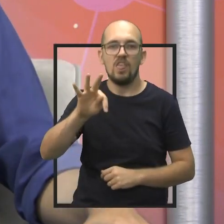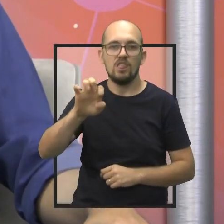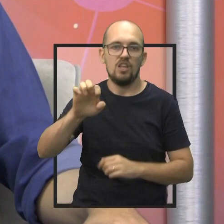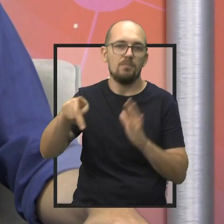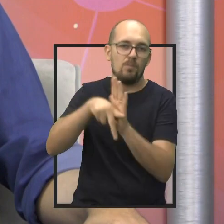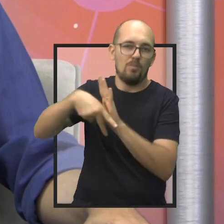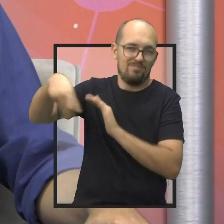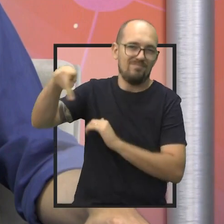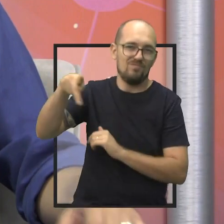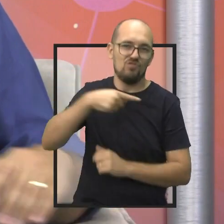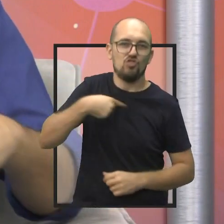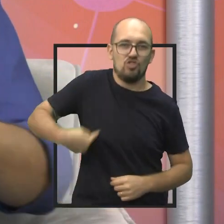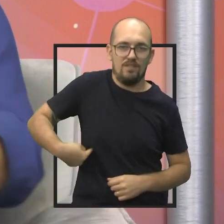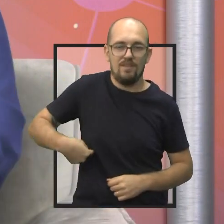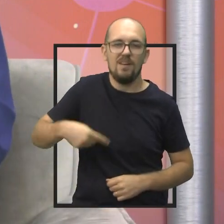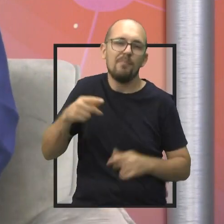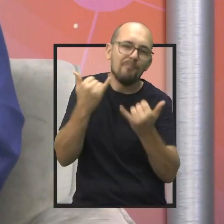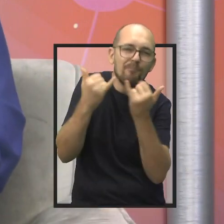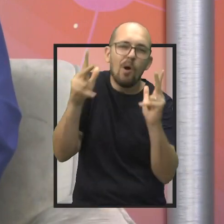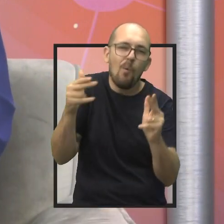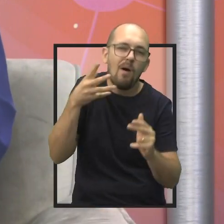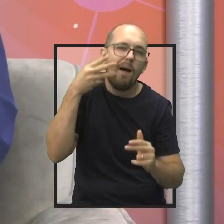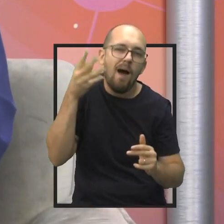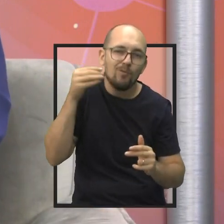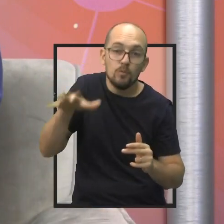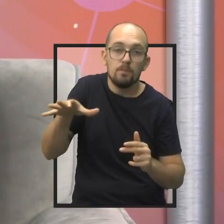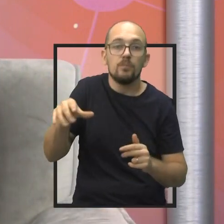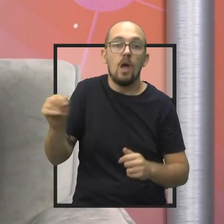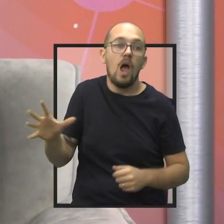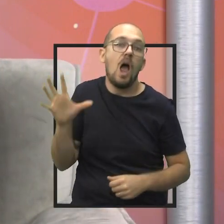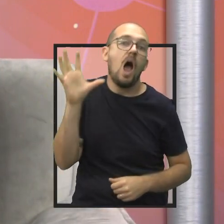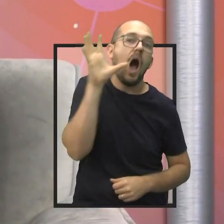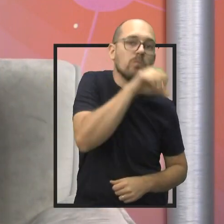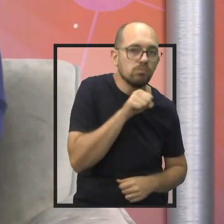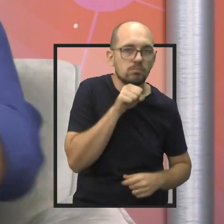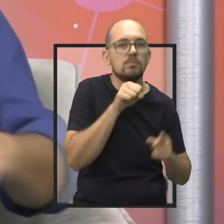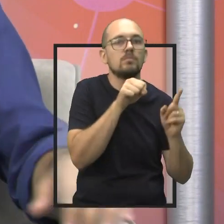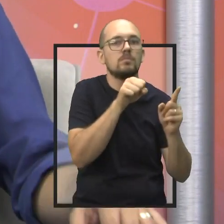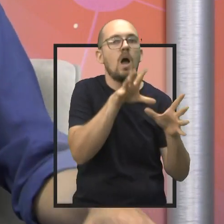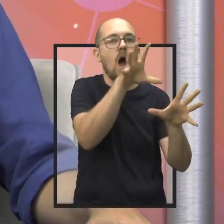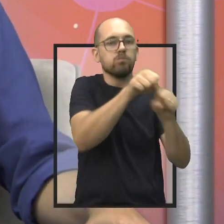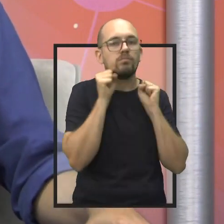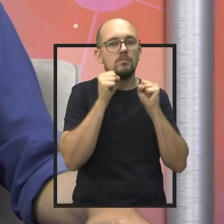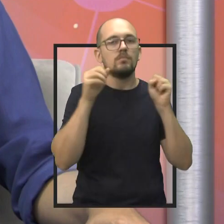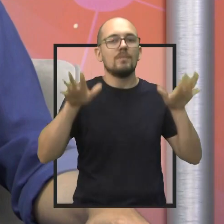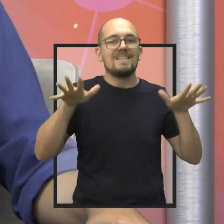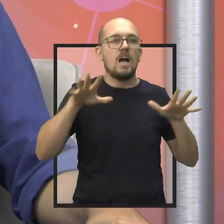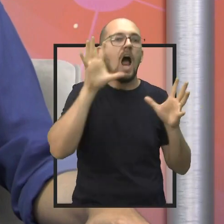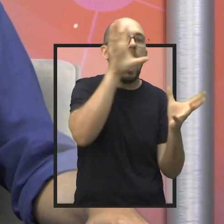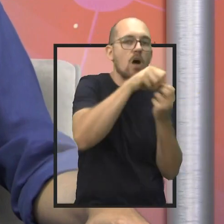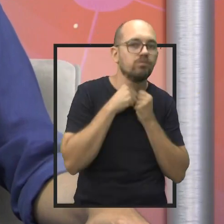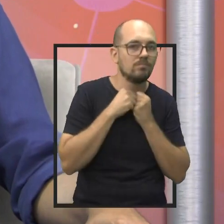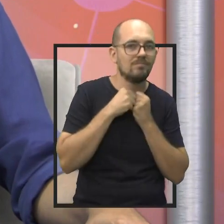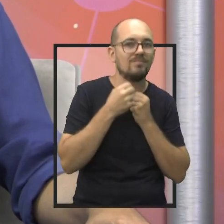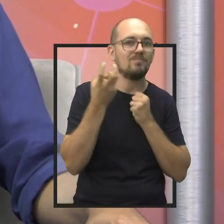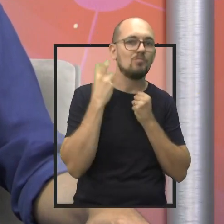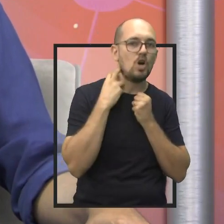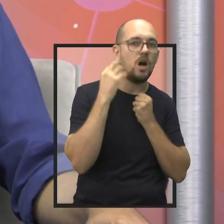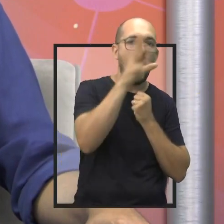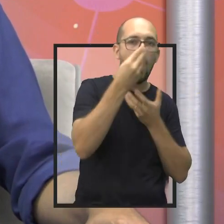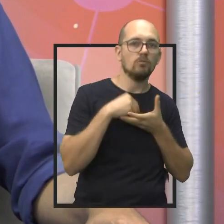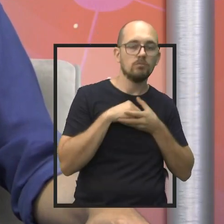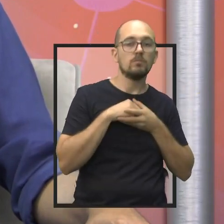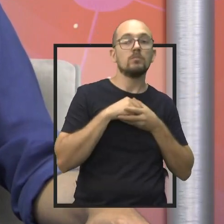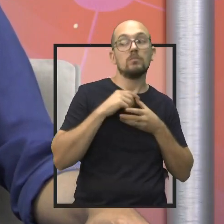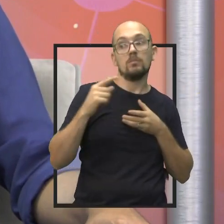China e acabou sendo o transmissor, o hospedeiro intermediário até chegar no ser humano. No caso da síndrome respiratória